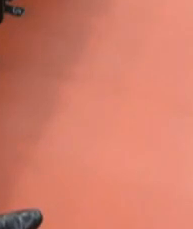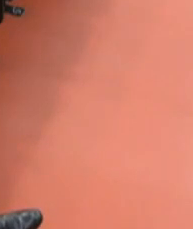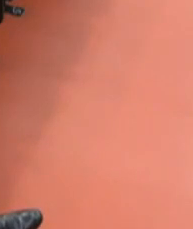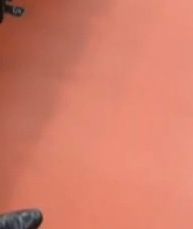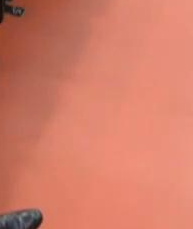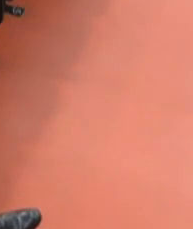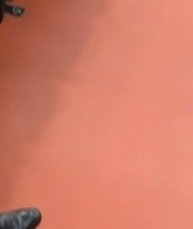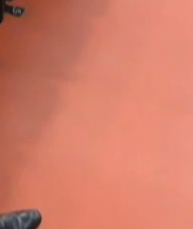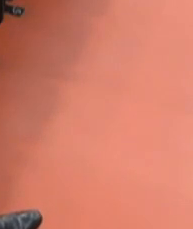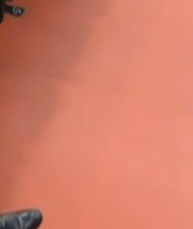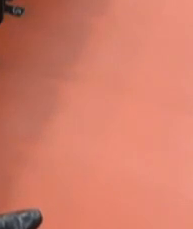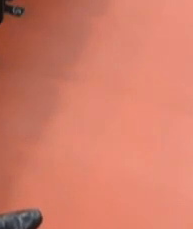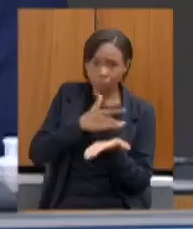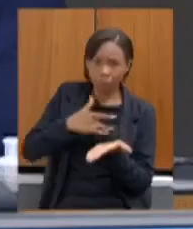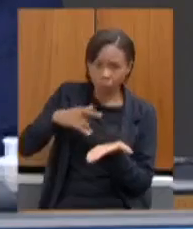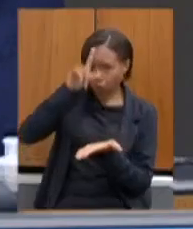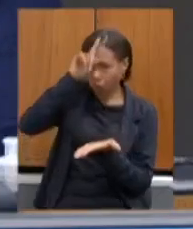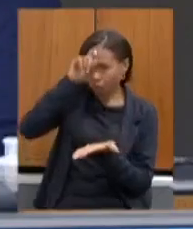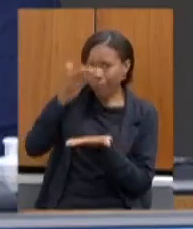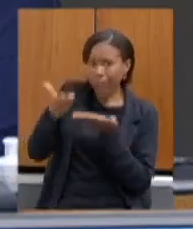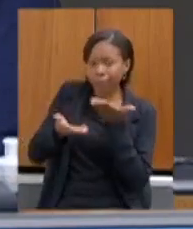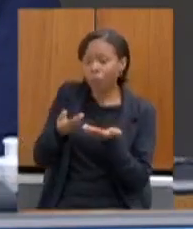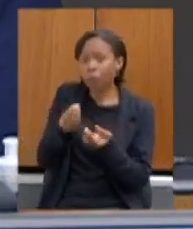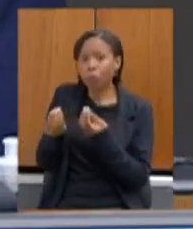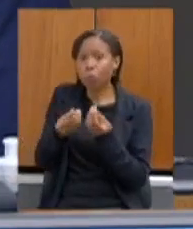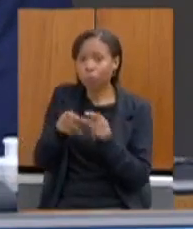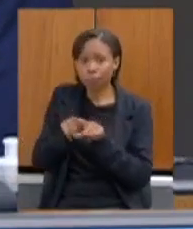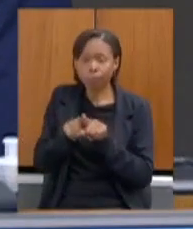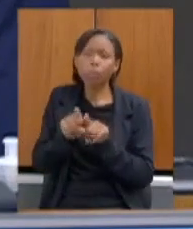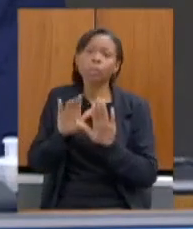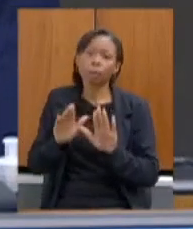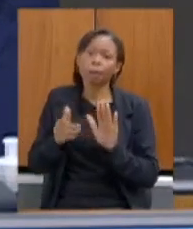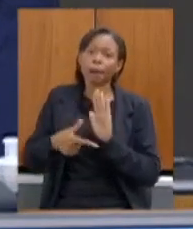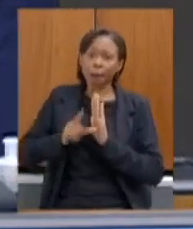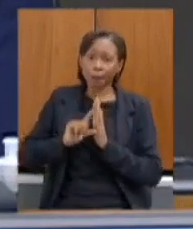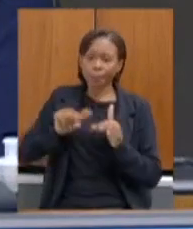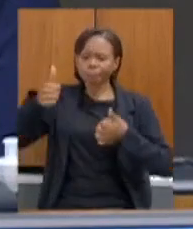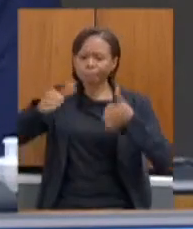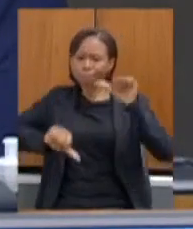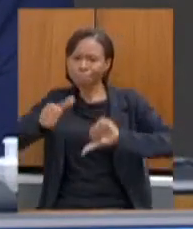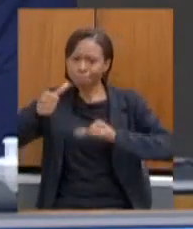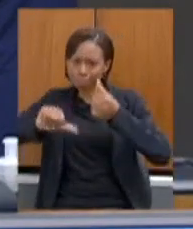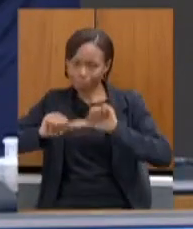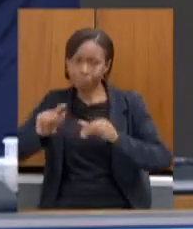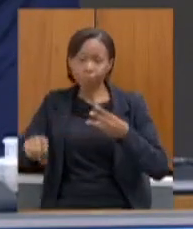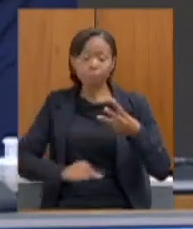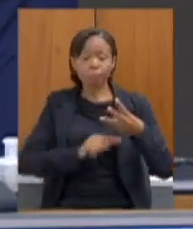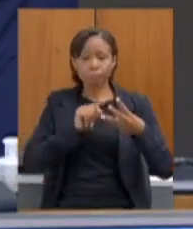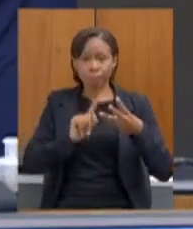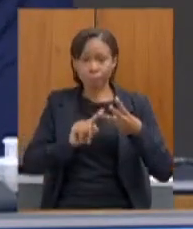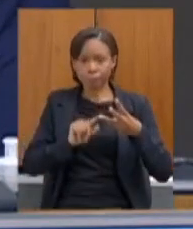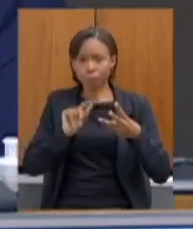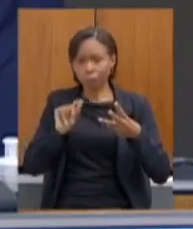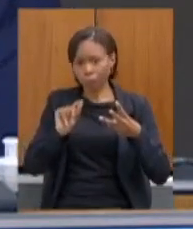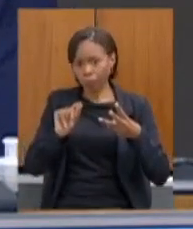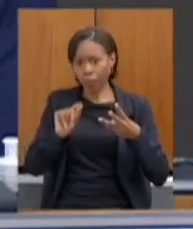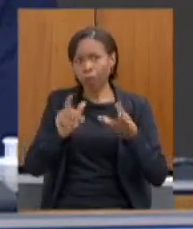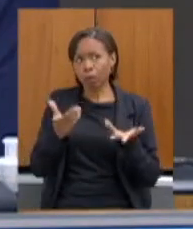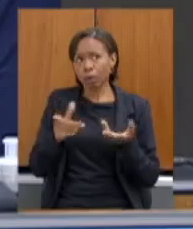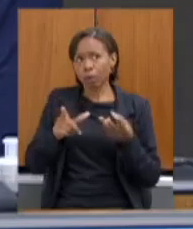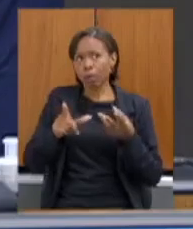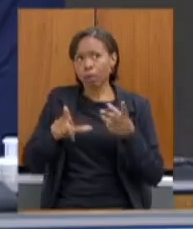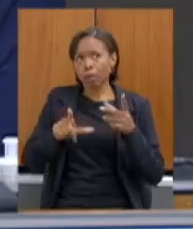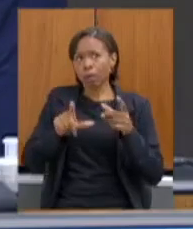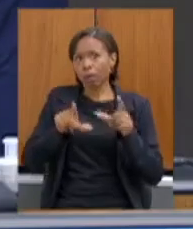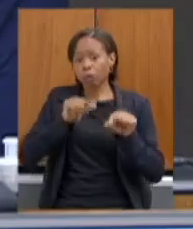do ponto de vista de saúde. Então, isso foi muito bem ponderado por todos no Governo do Estado. E o terceiro pilar, definição de critérios de